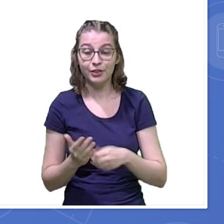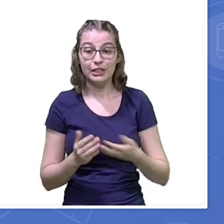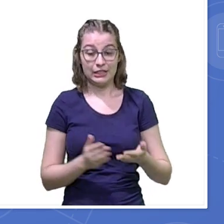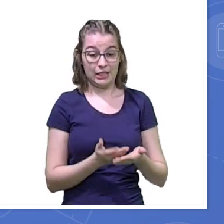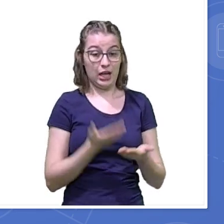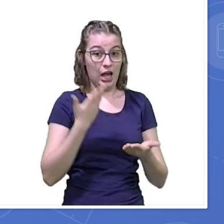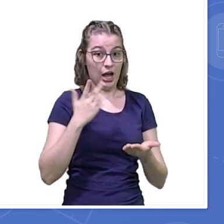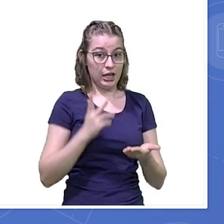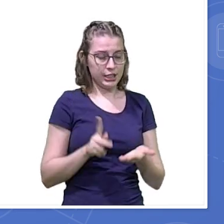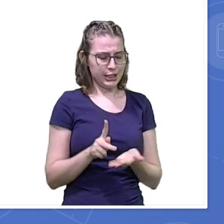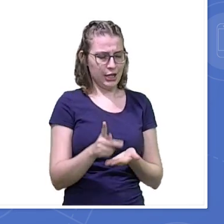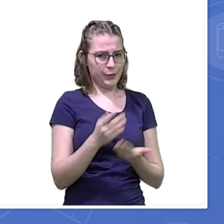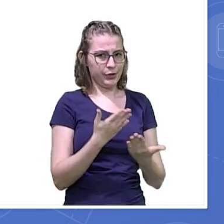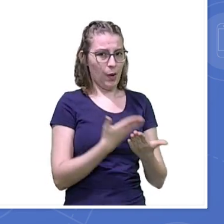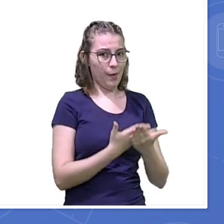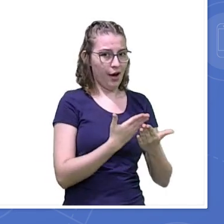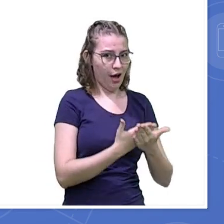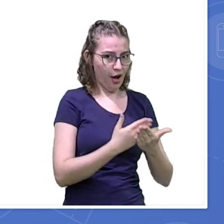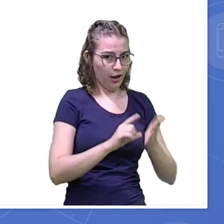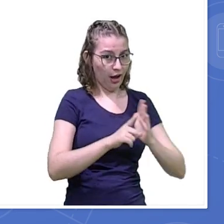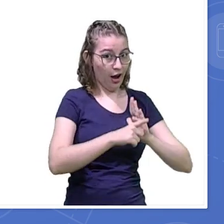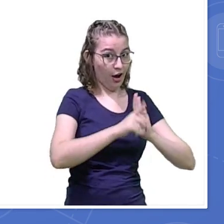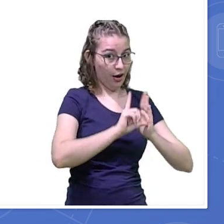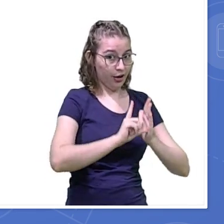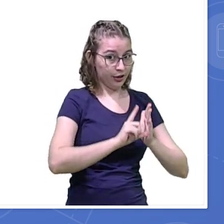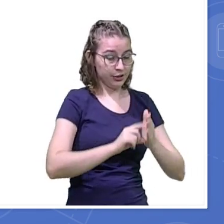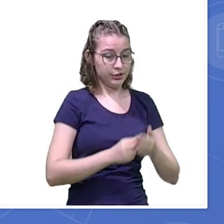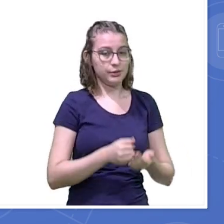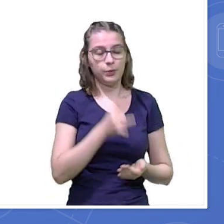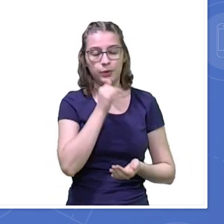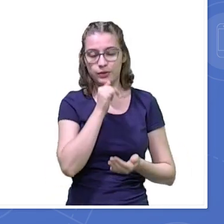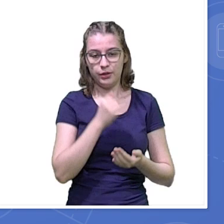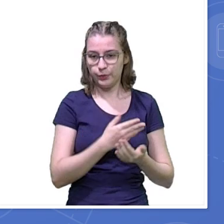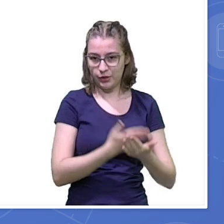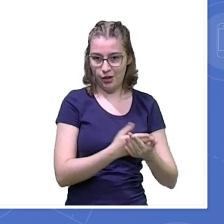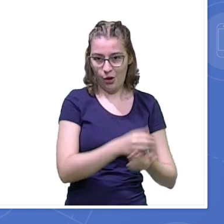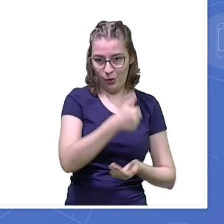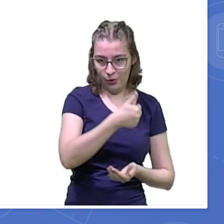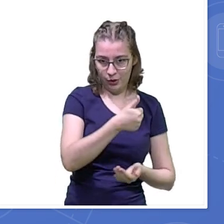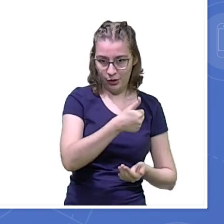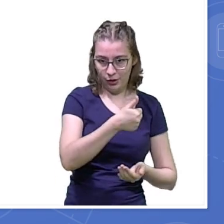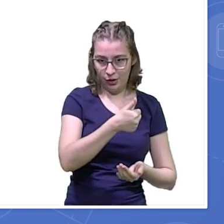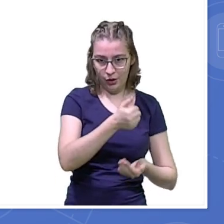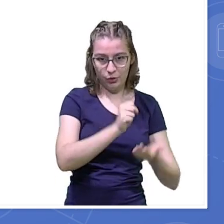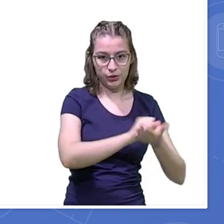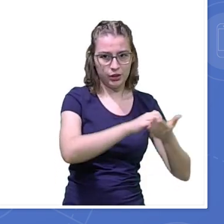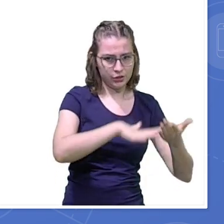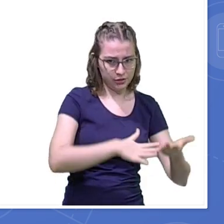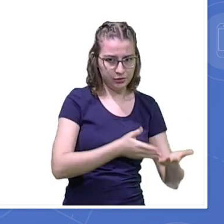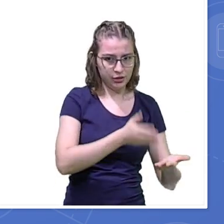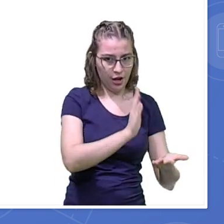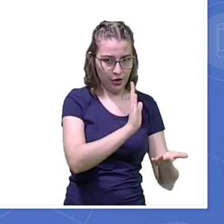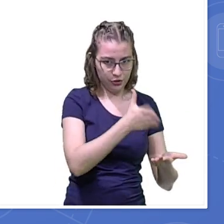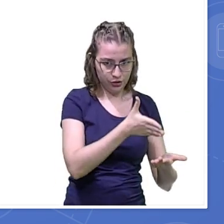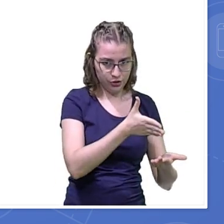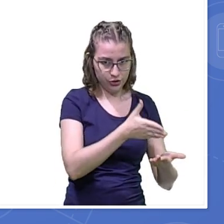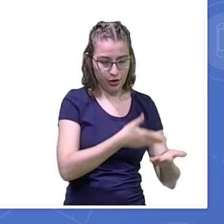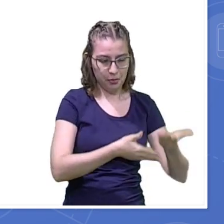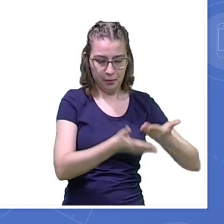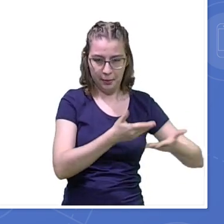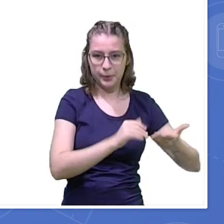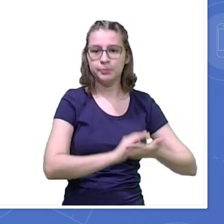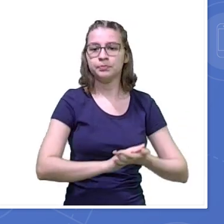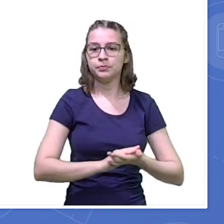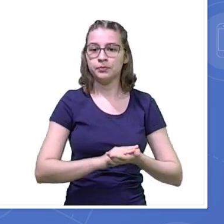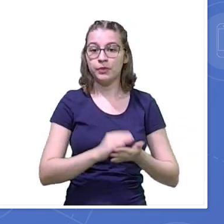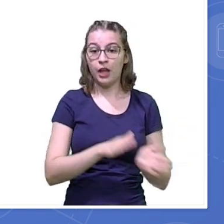a aula que nós tivemos na nossa aula 1, por exemplo, temos a aula, temos a atividade da aula, a interatividade com vocês. A